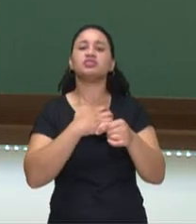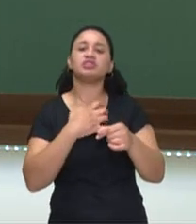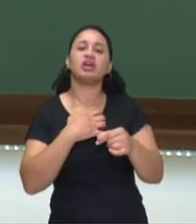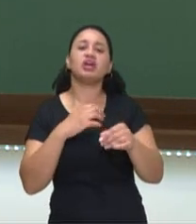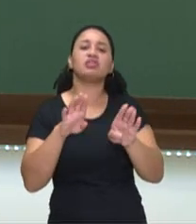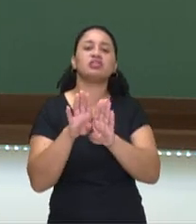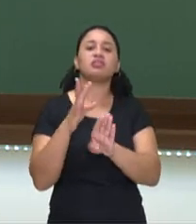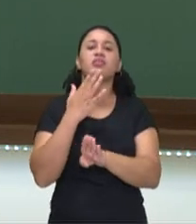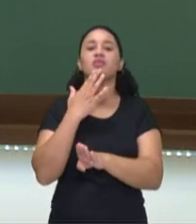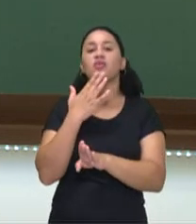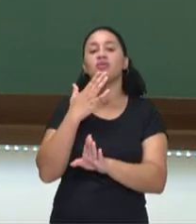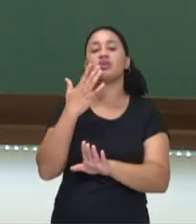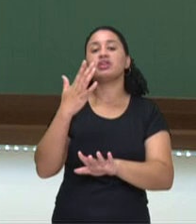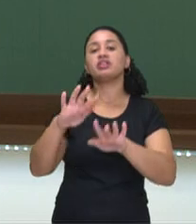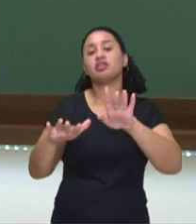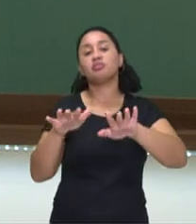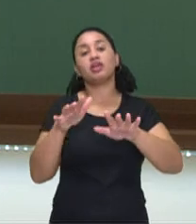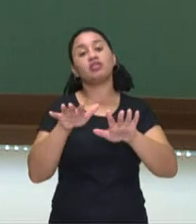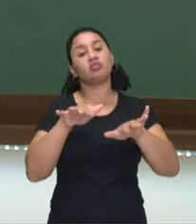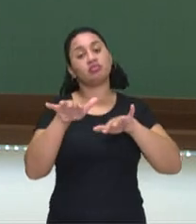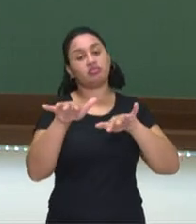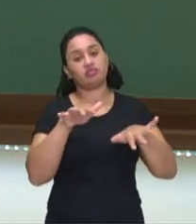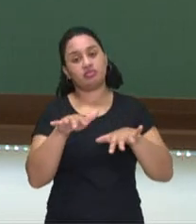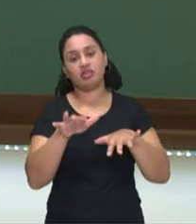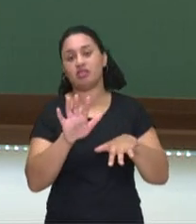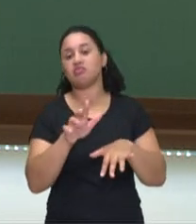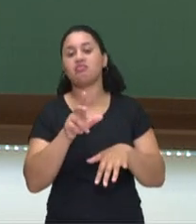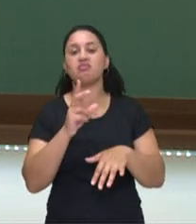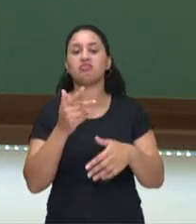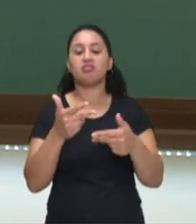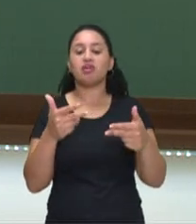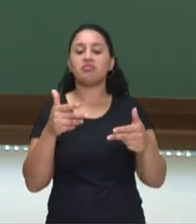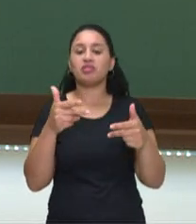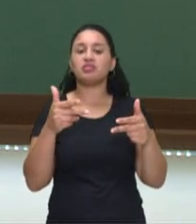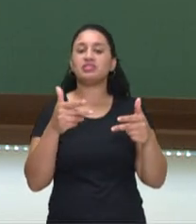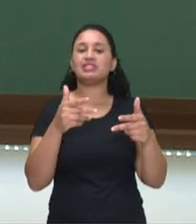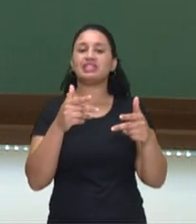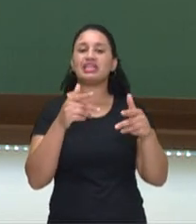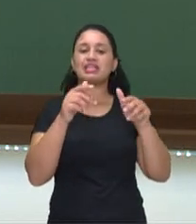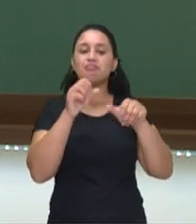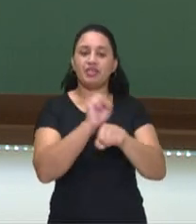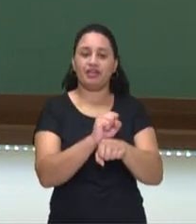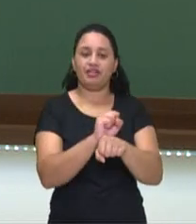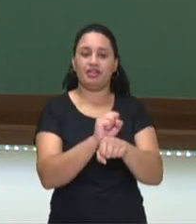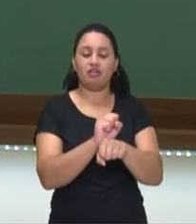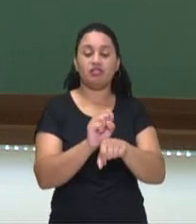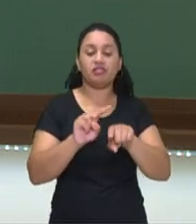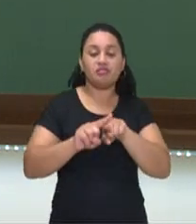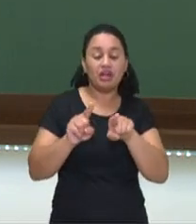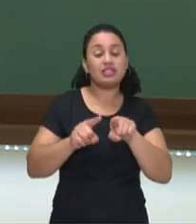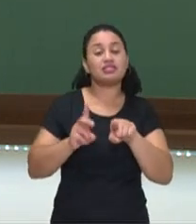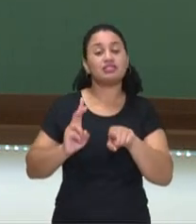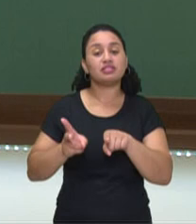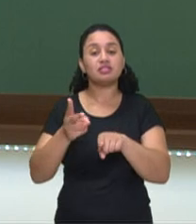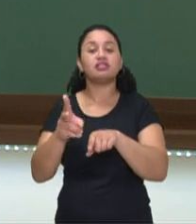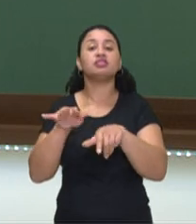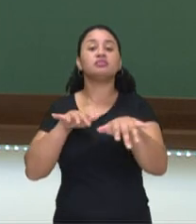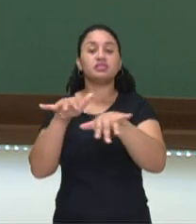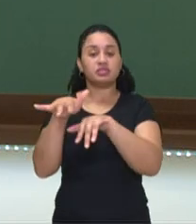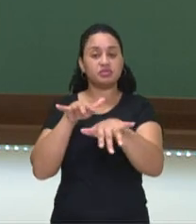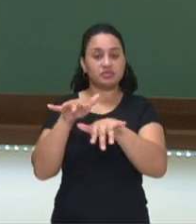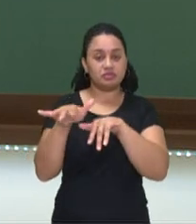cores conforme vão se movimentando. Então, ela não é mais uma arte estática, mas uma arte em